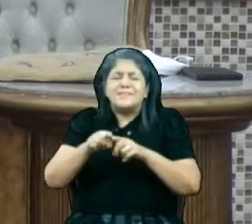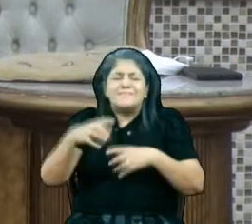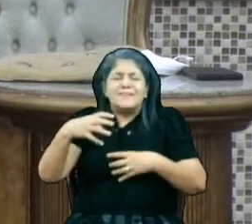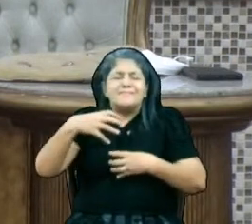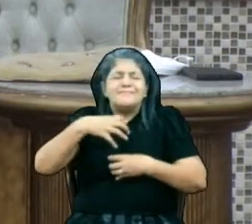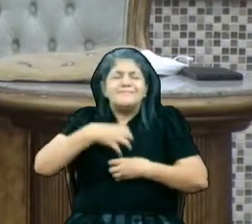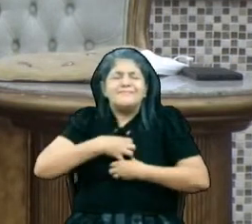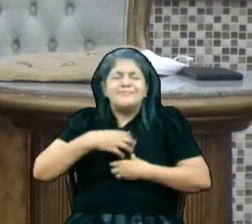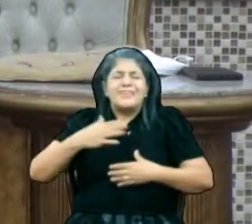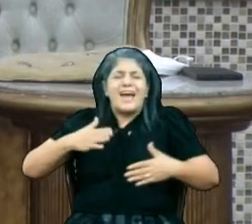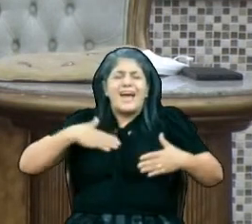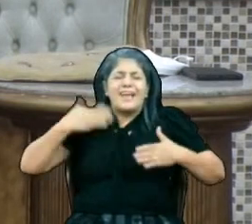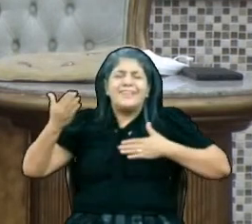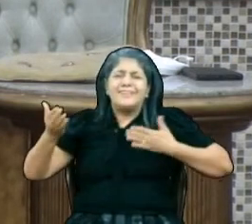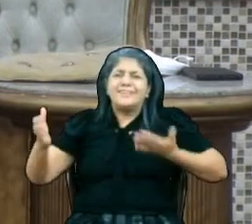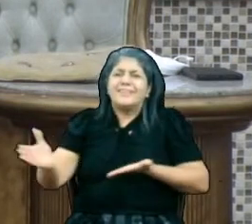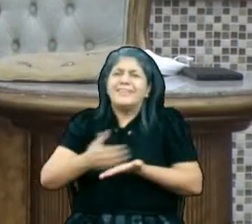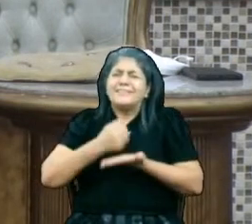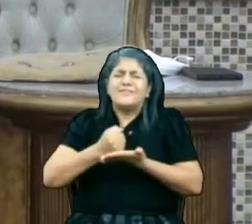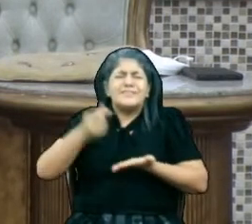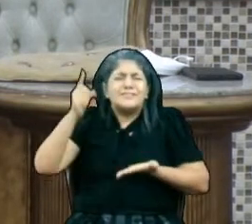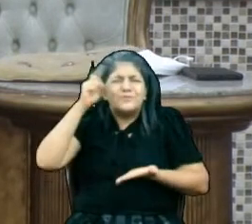E aí